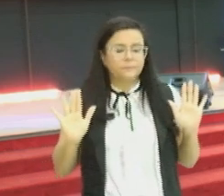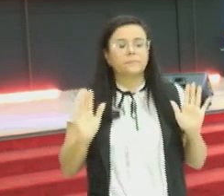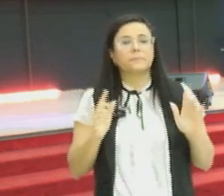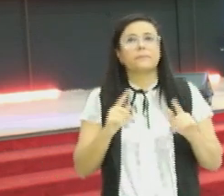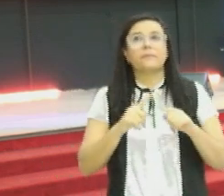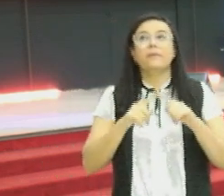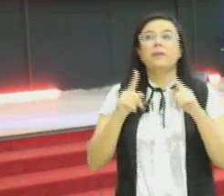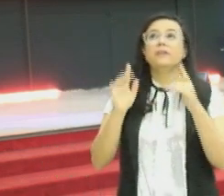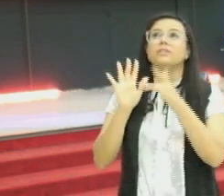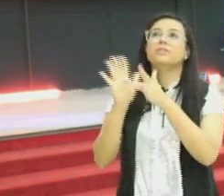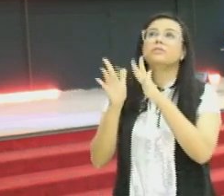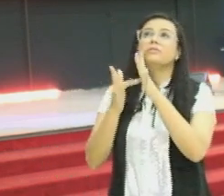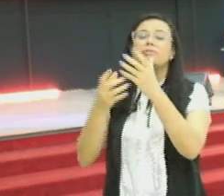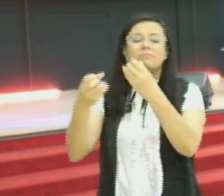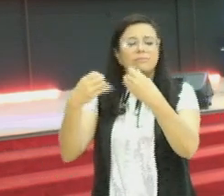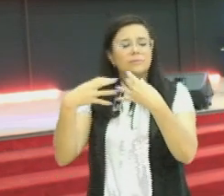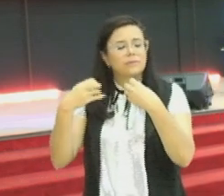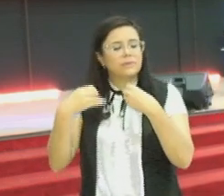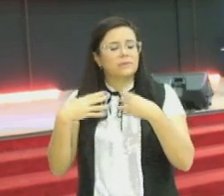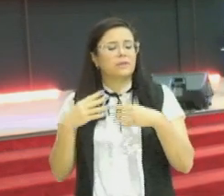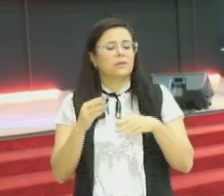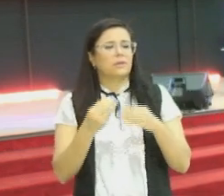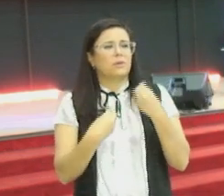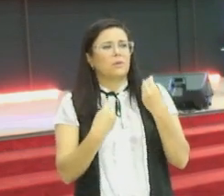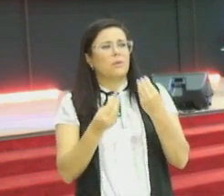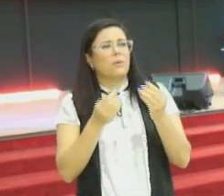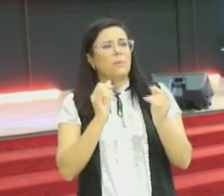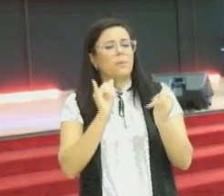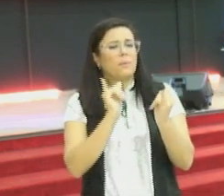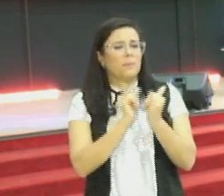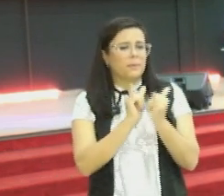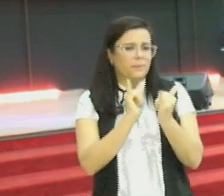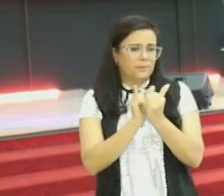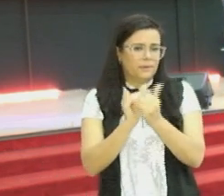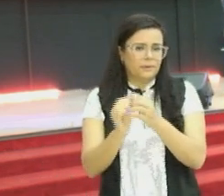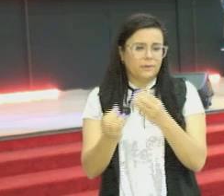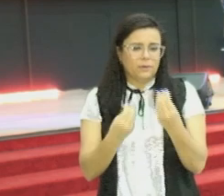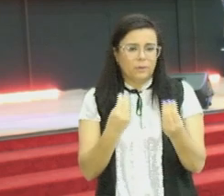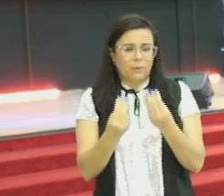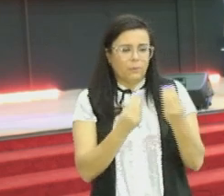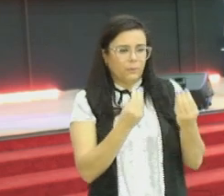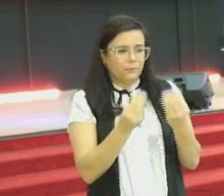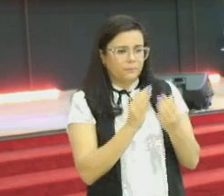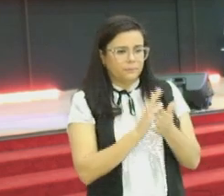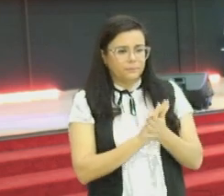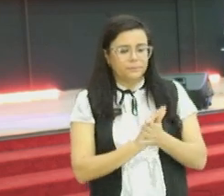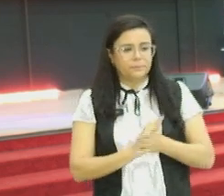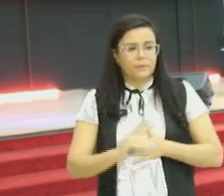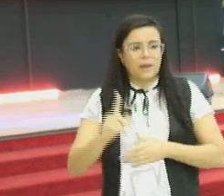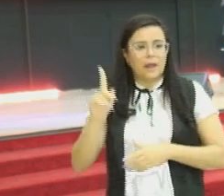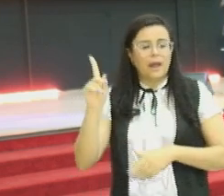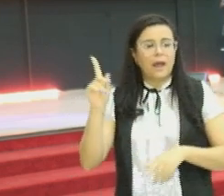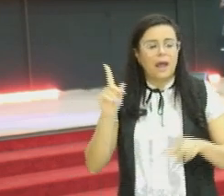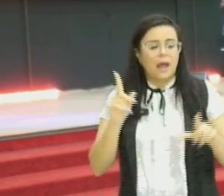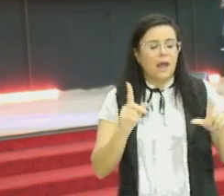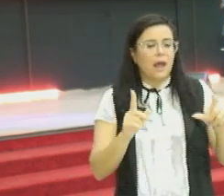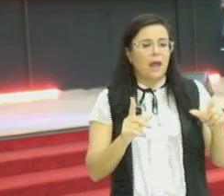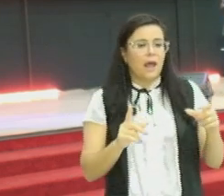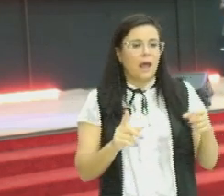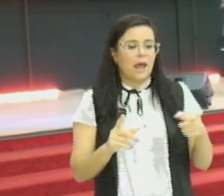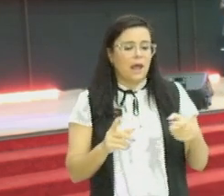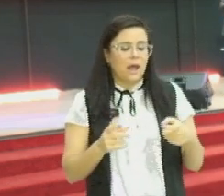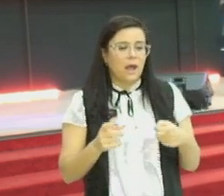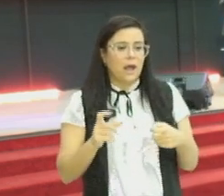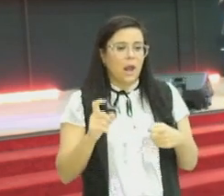como perdoar. Quando Jesus diz lá em Lucas capítulo 17, versículo 3 e 5, Jesus diz